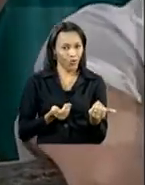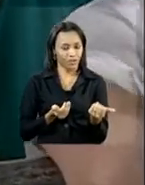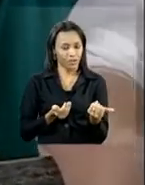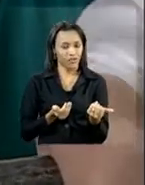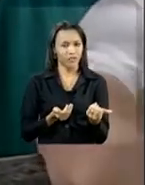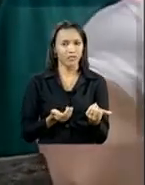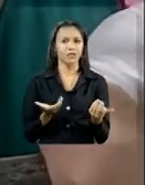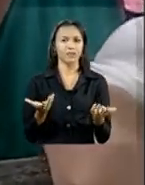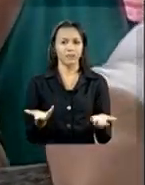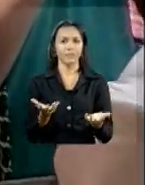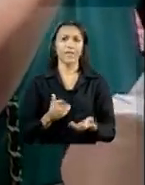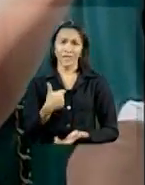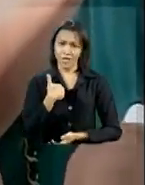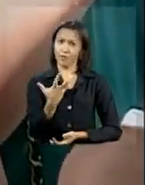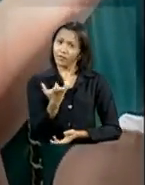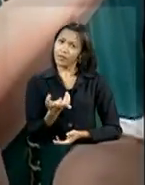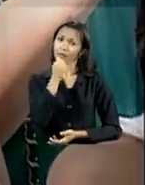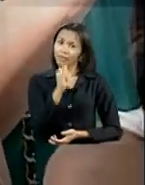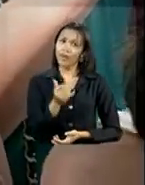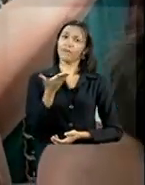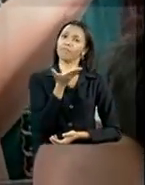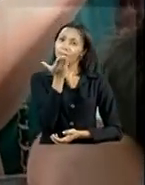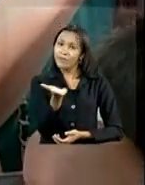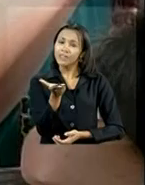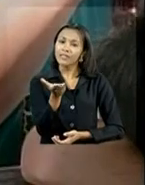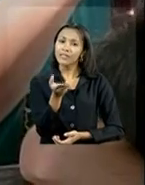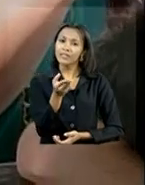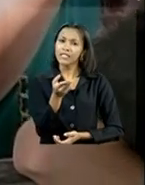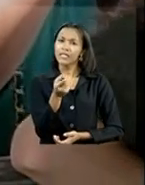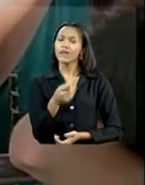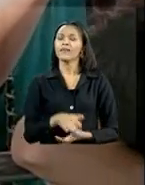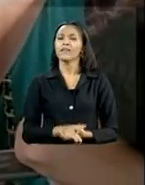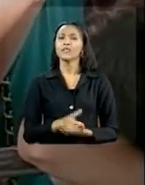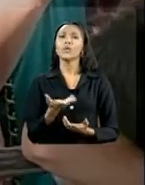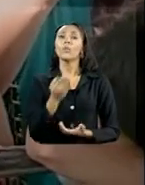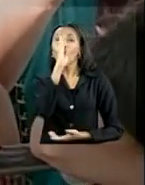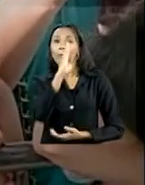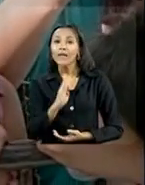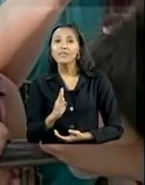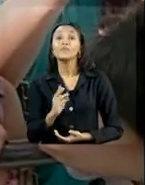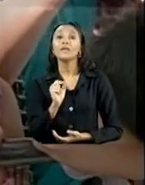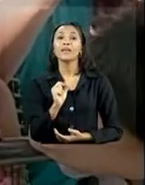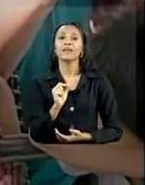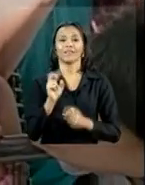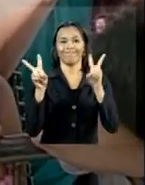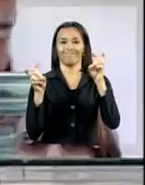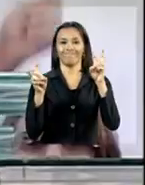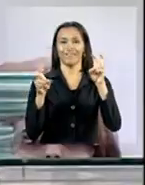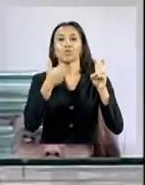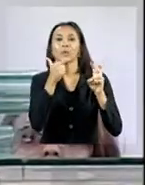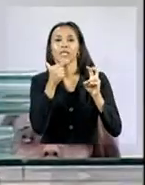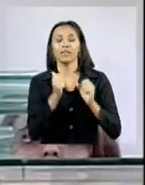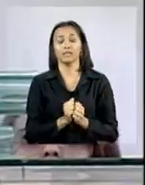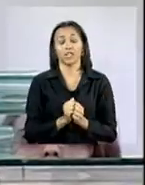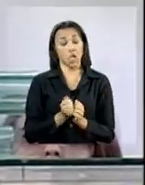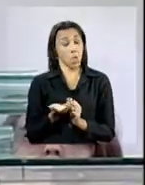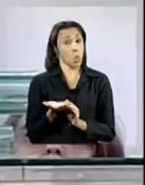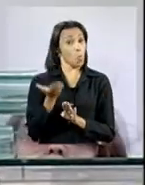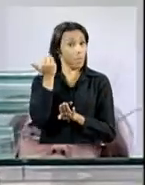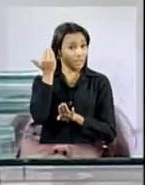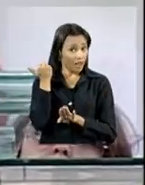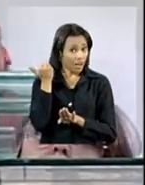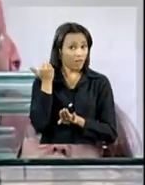e isso eu queria dizer e fazer uma observação sobre o Brasil sorridente no passado